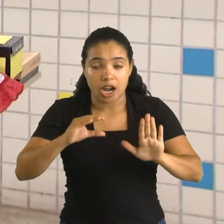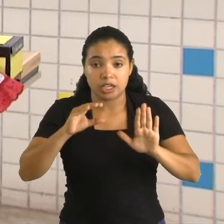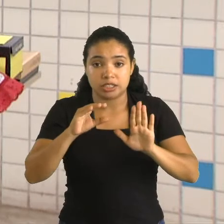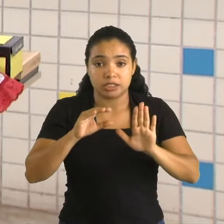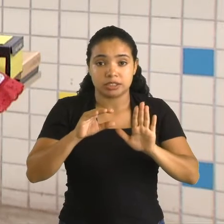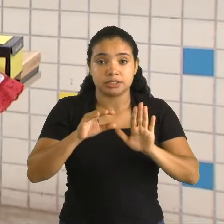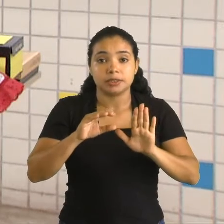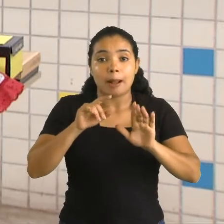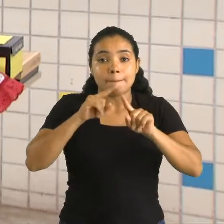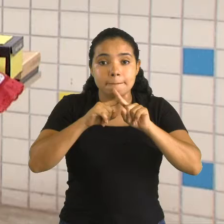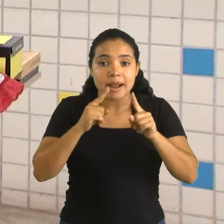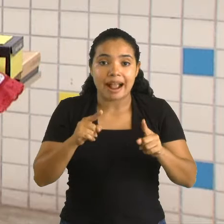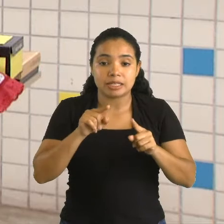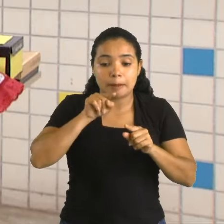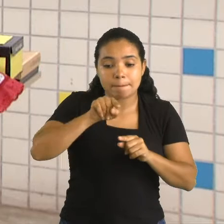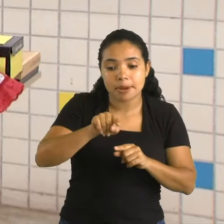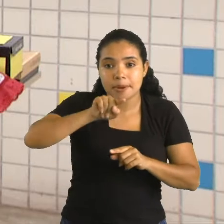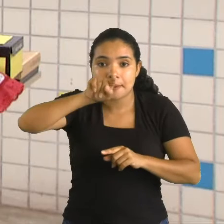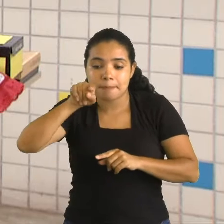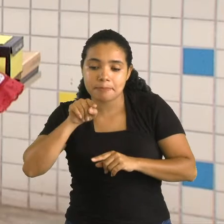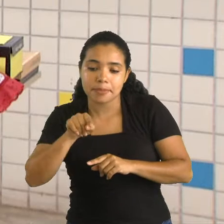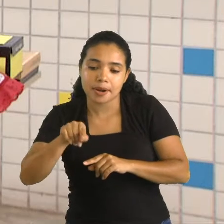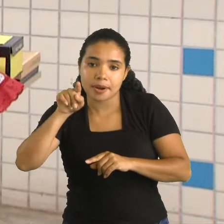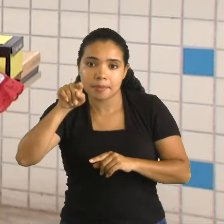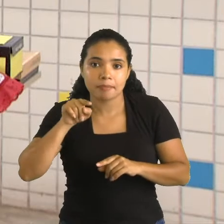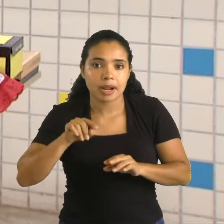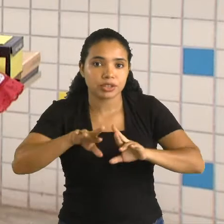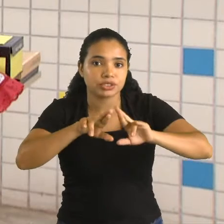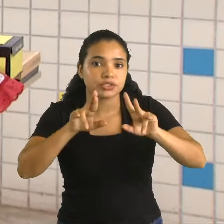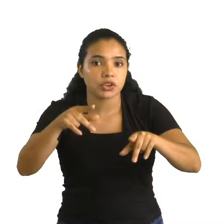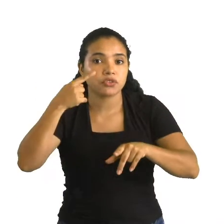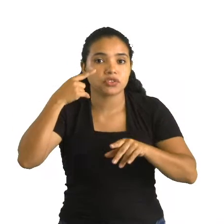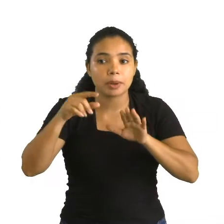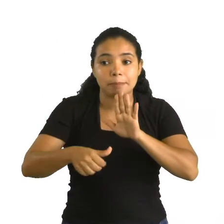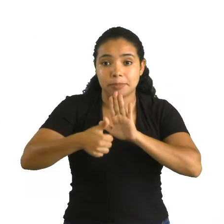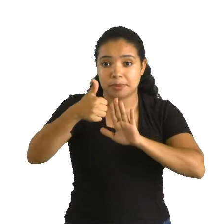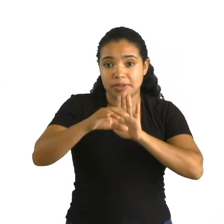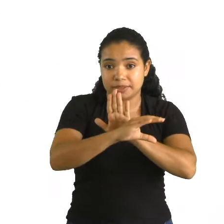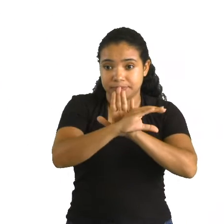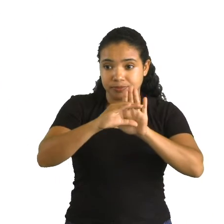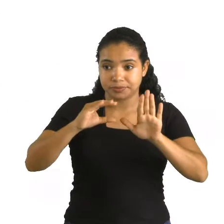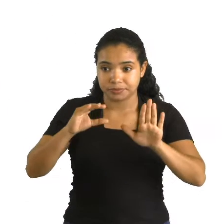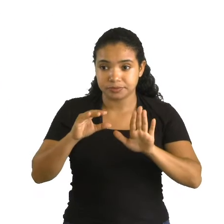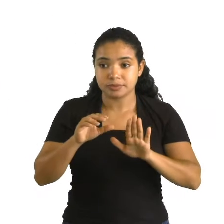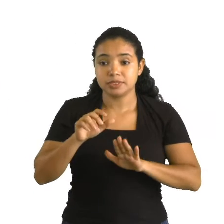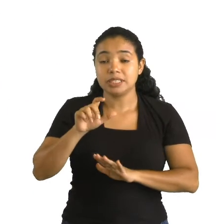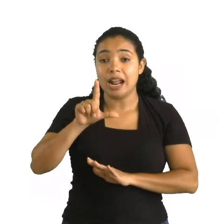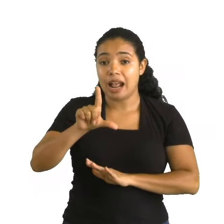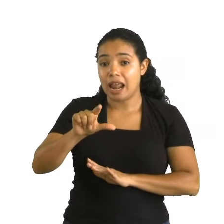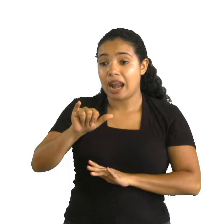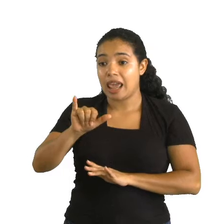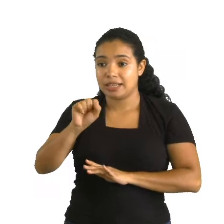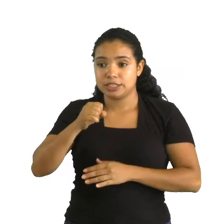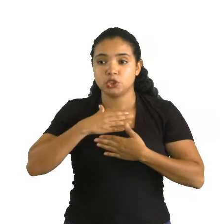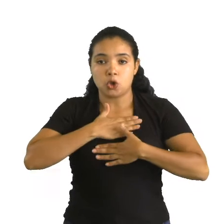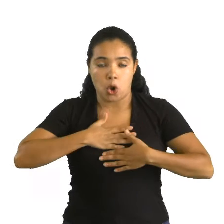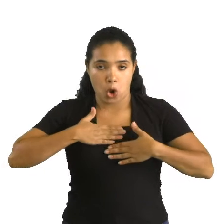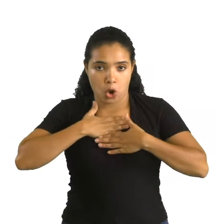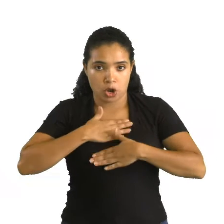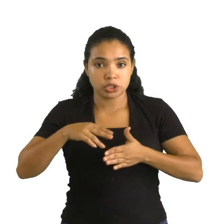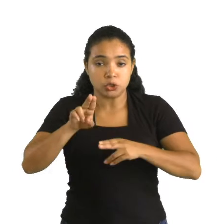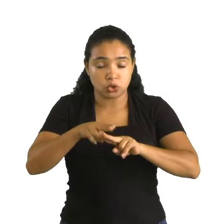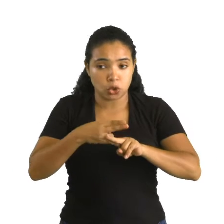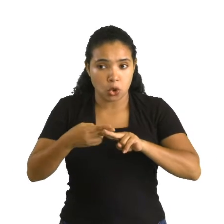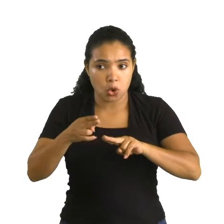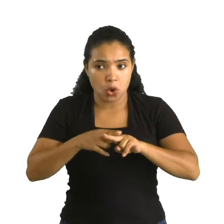sinais de pontuação diferentes. Leia comigo a primeira frase. A Laís gosta de chocolate. Tem um